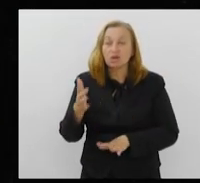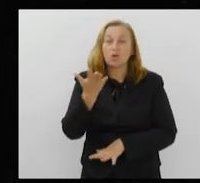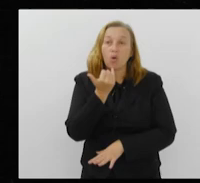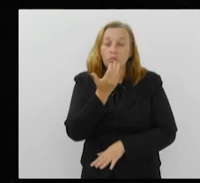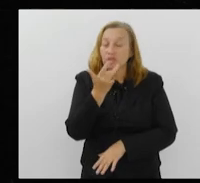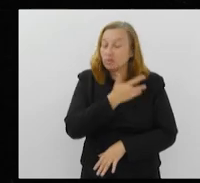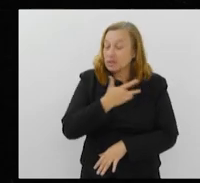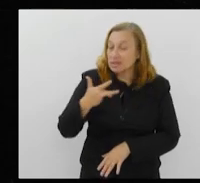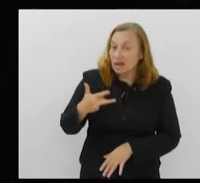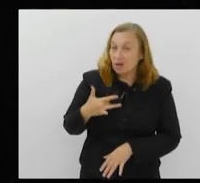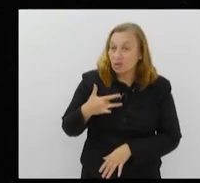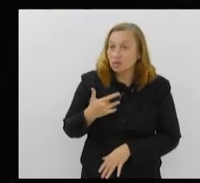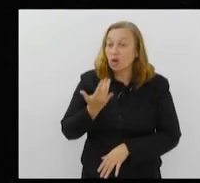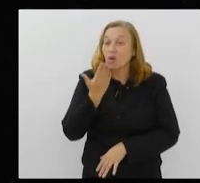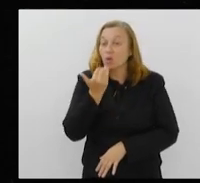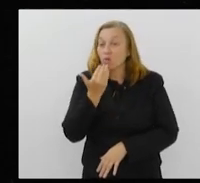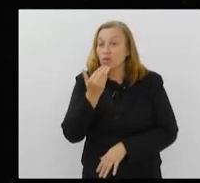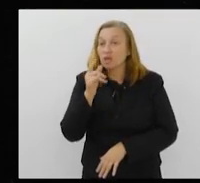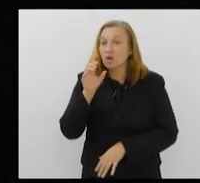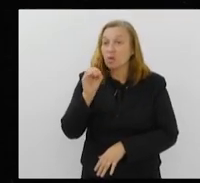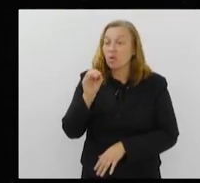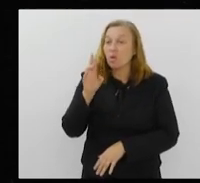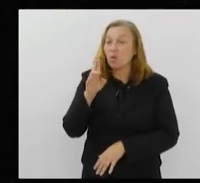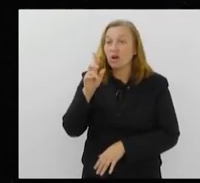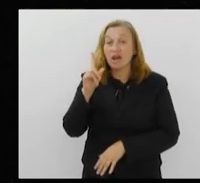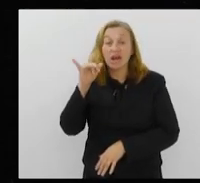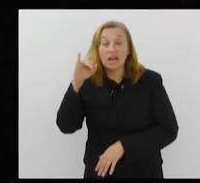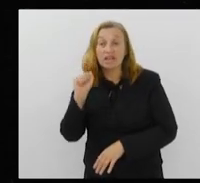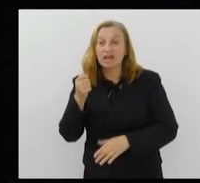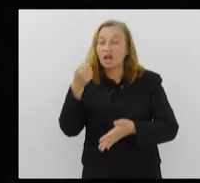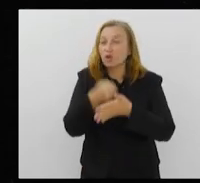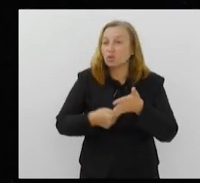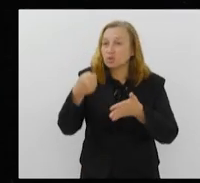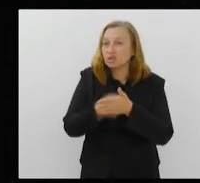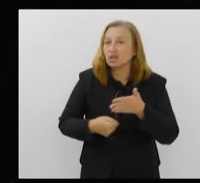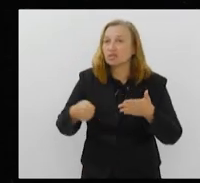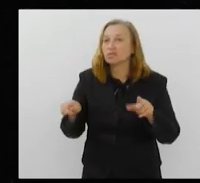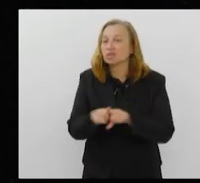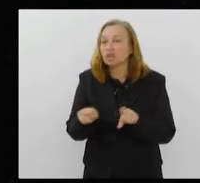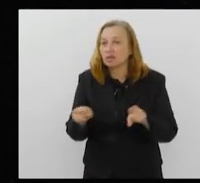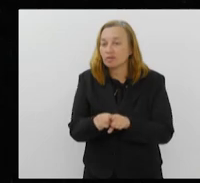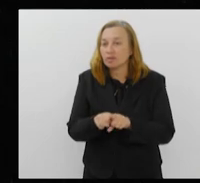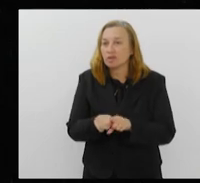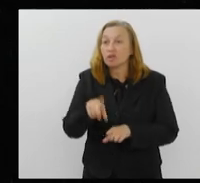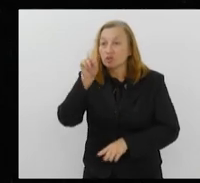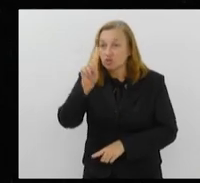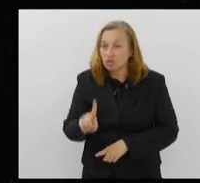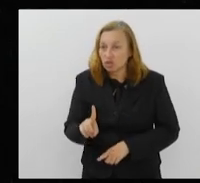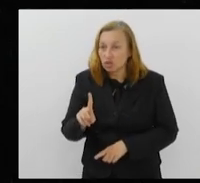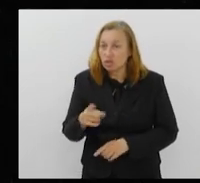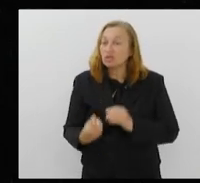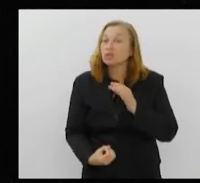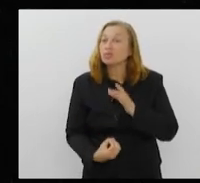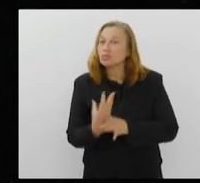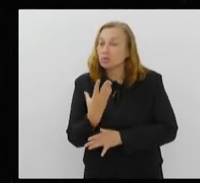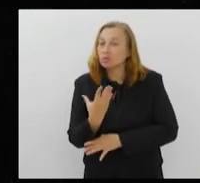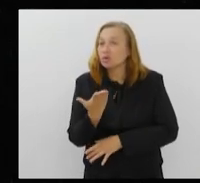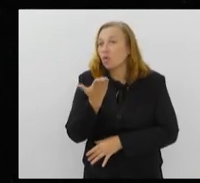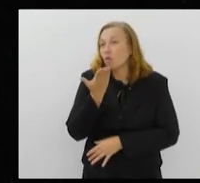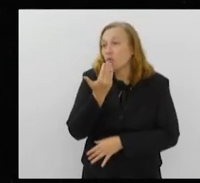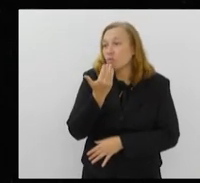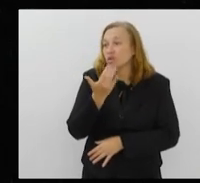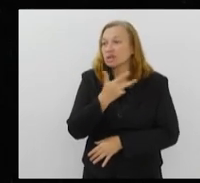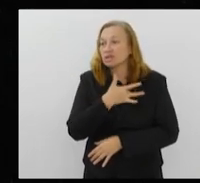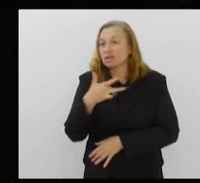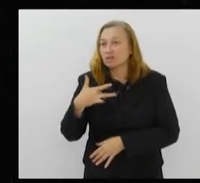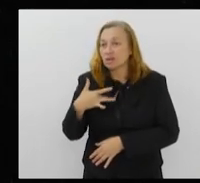saúde, produzimos comida orgânica, lutamos também para além do direito de produzir comida